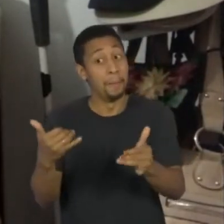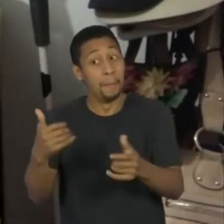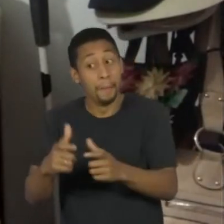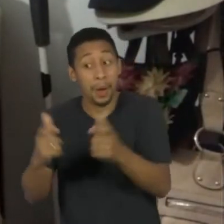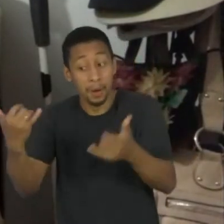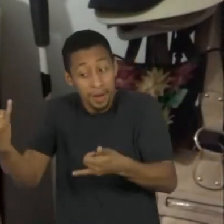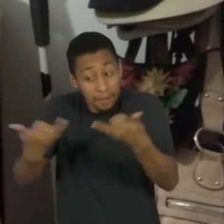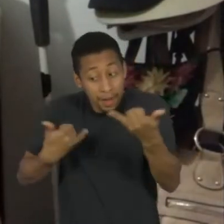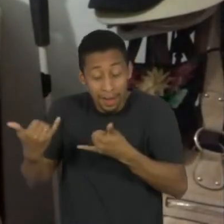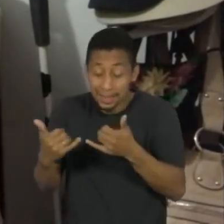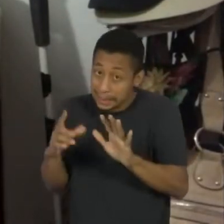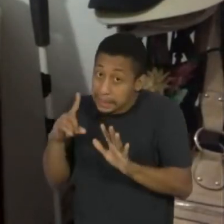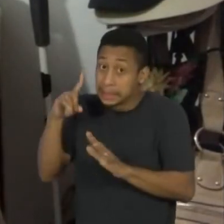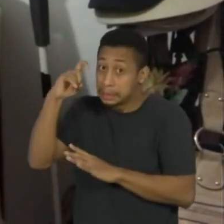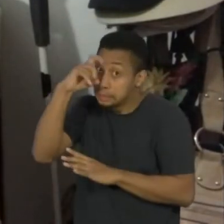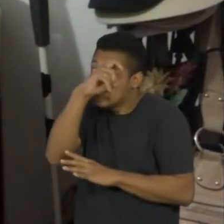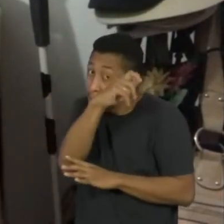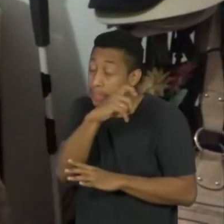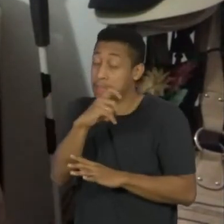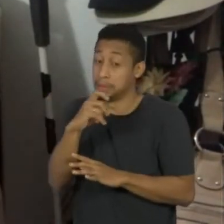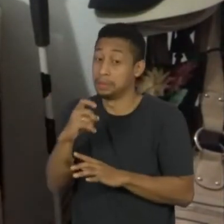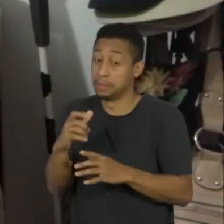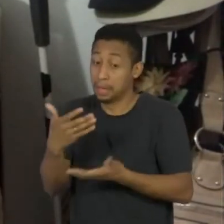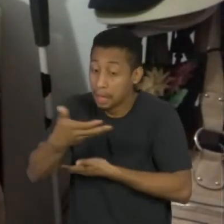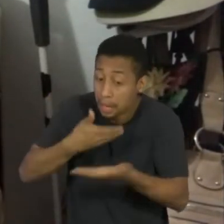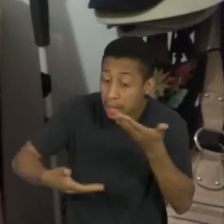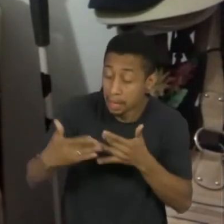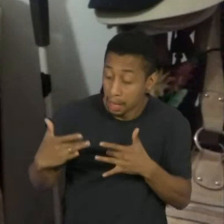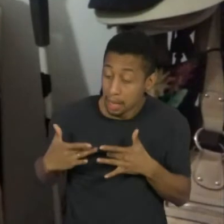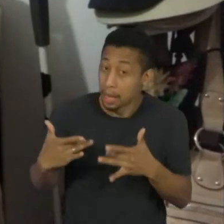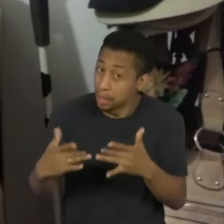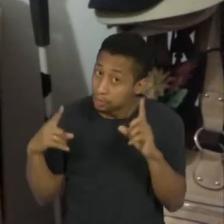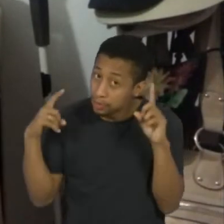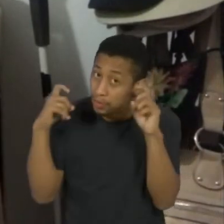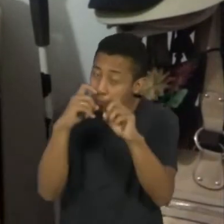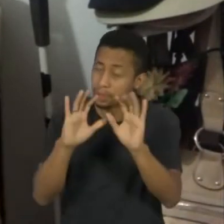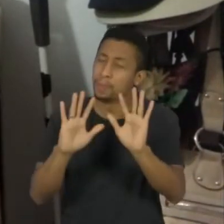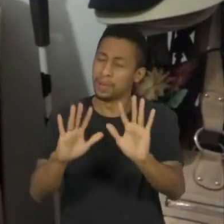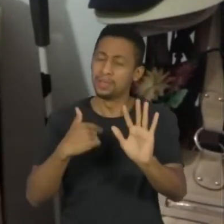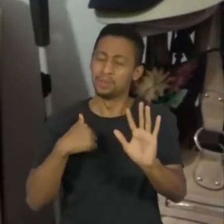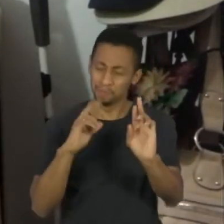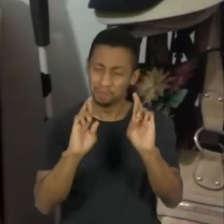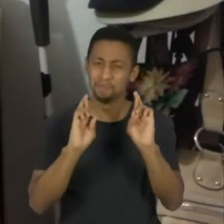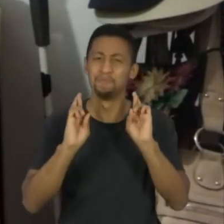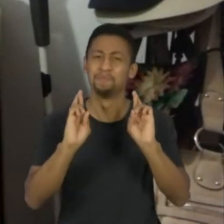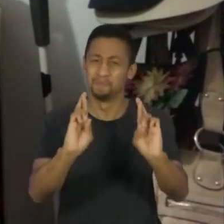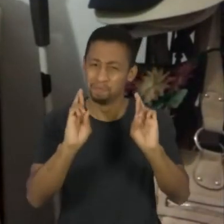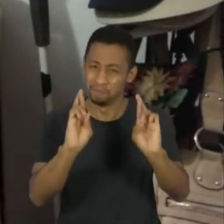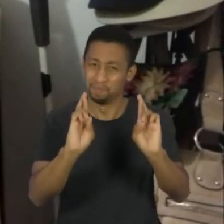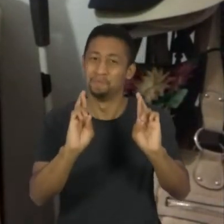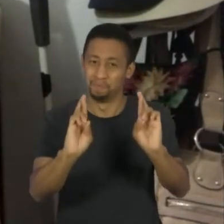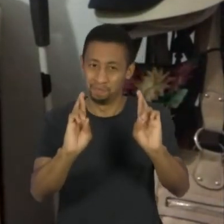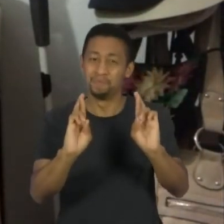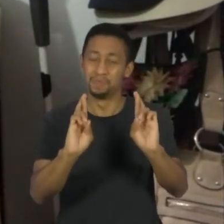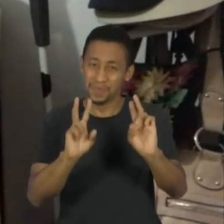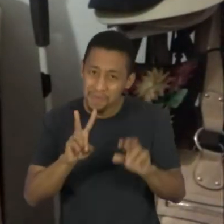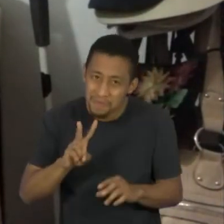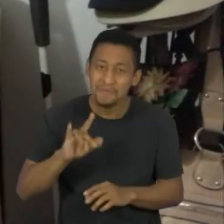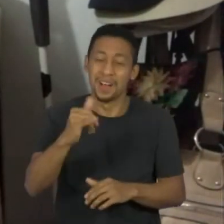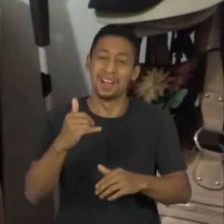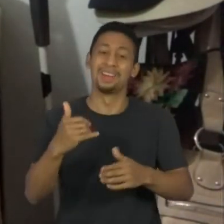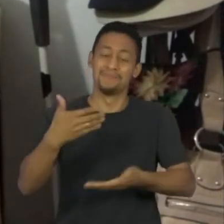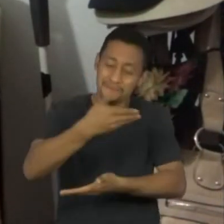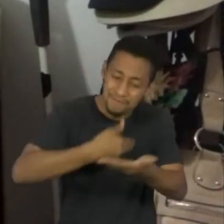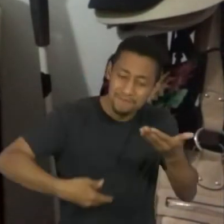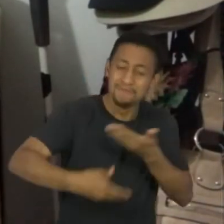que o espírito solidário não vai ser uma coisa que deve se perpetuar, mas eu ainda tenho uma esperança de que a gente